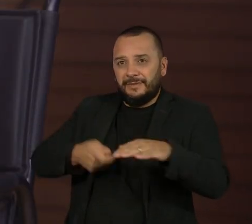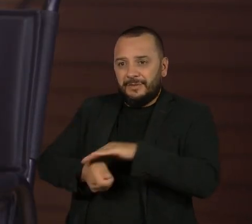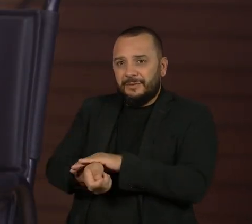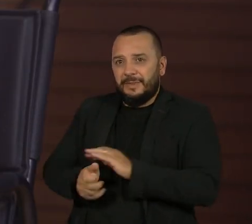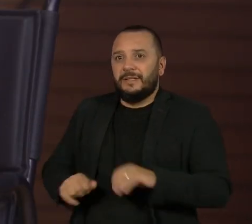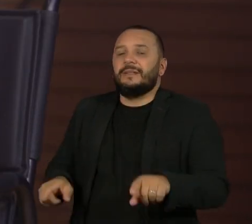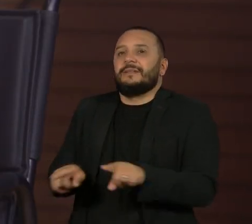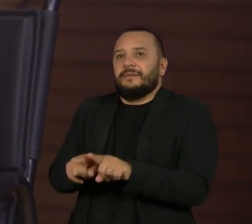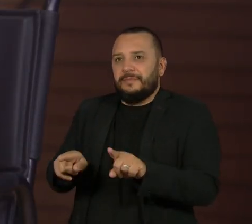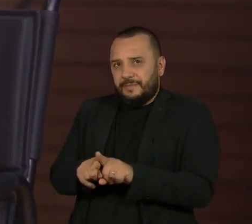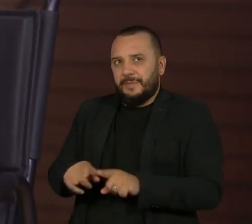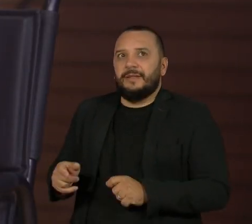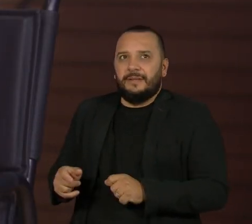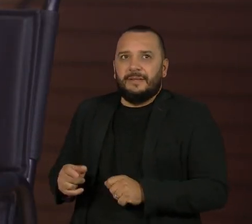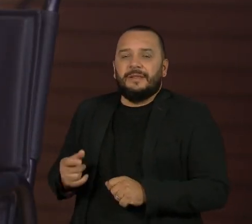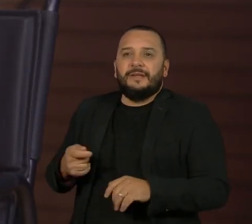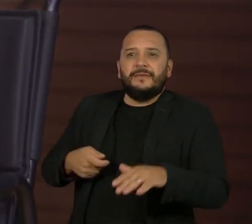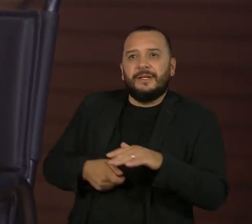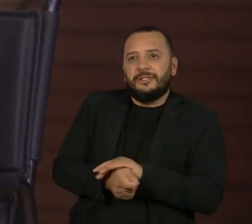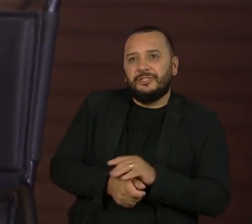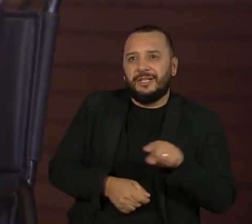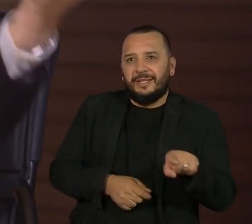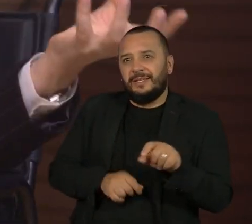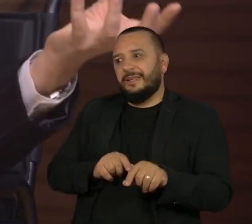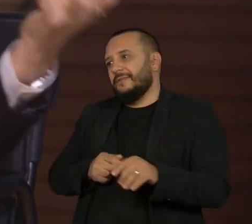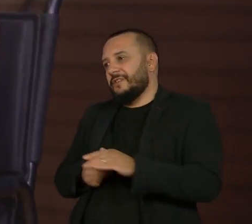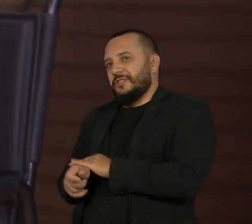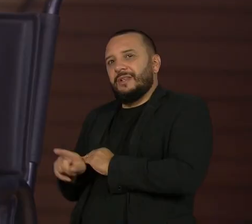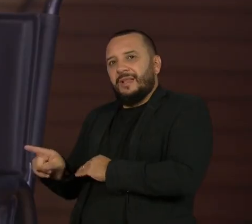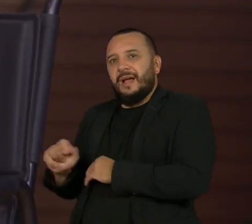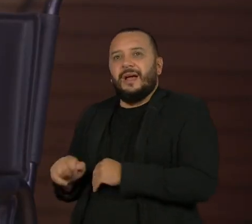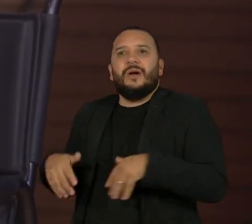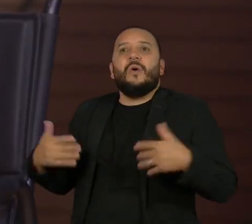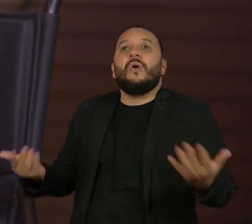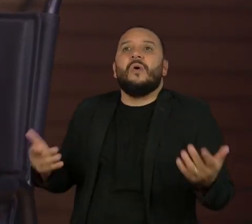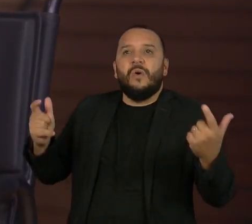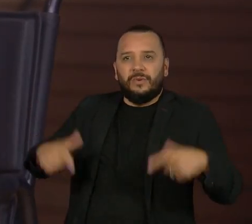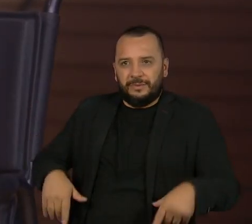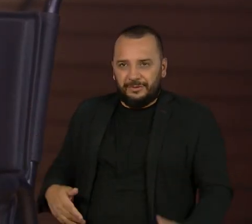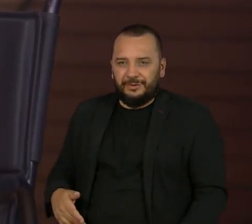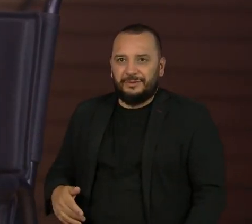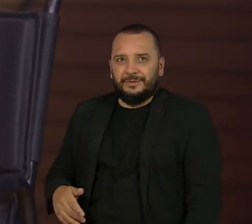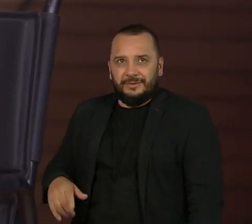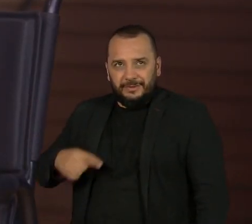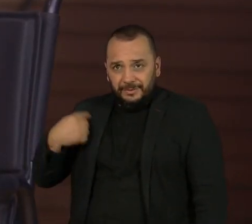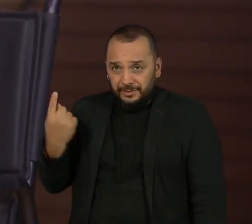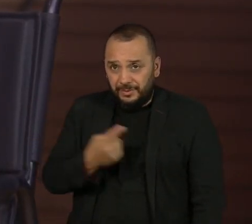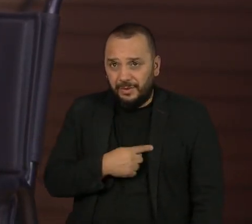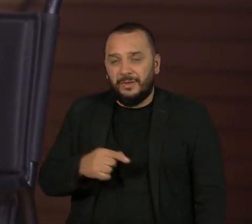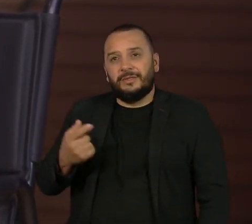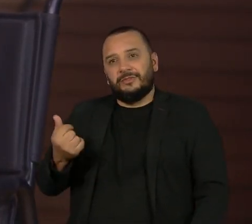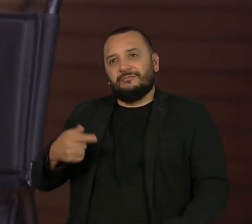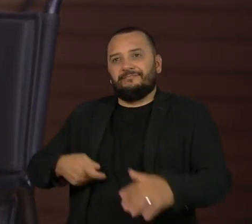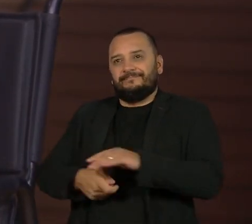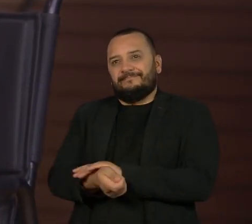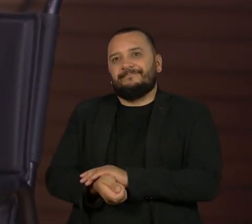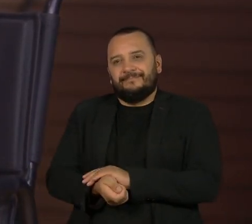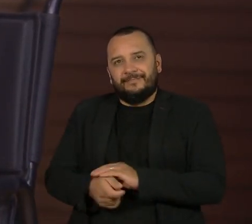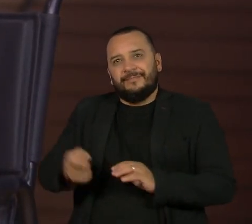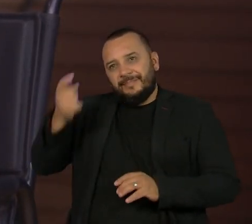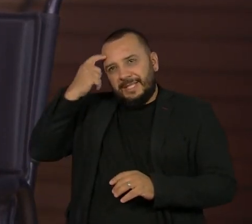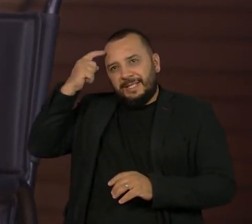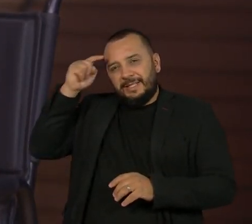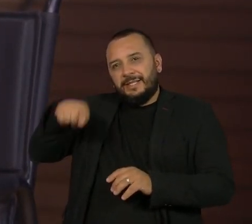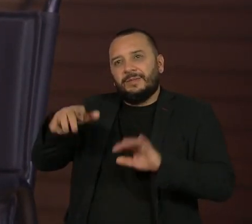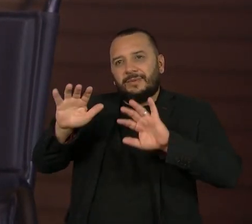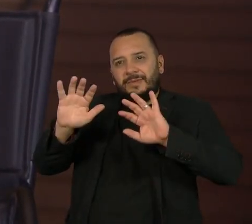investimento, se elas vão investir mais aqui, lá ou acolá, né? E aí destinar recursos levando em consideração a questão